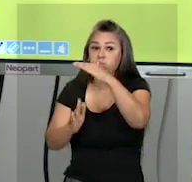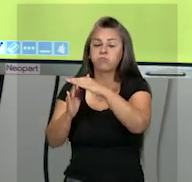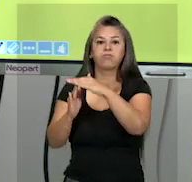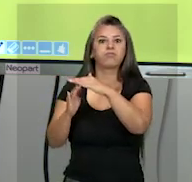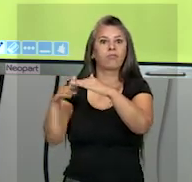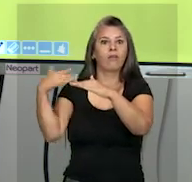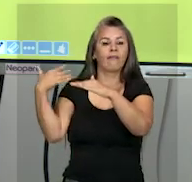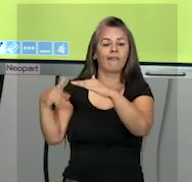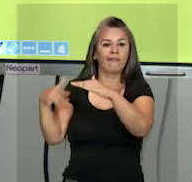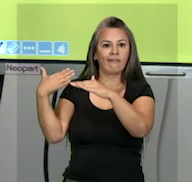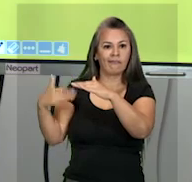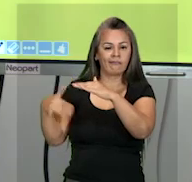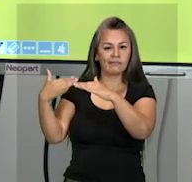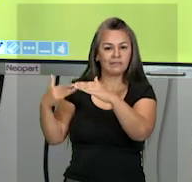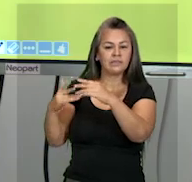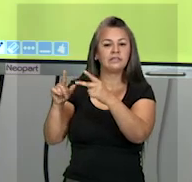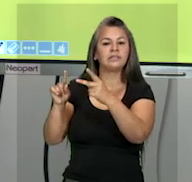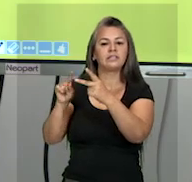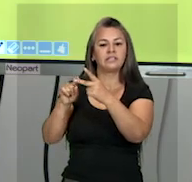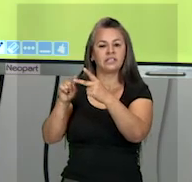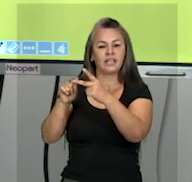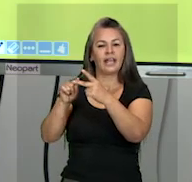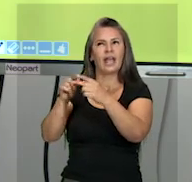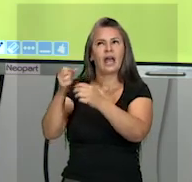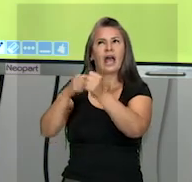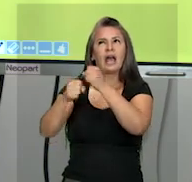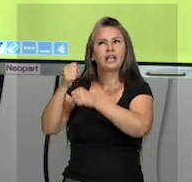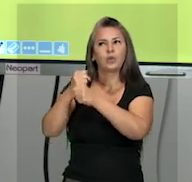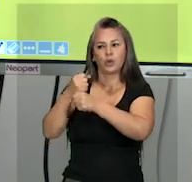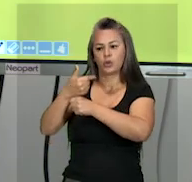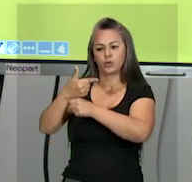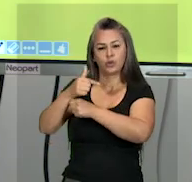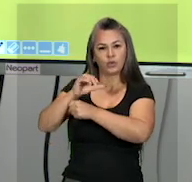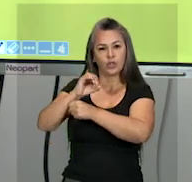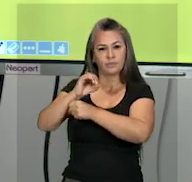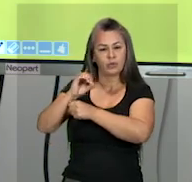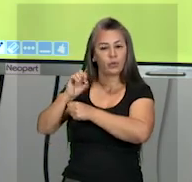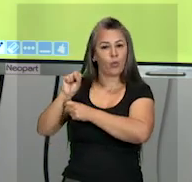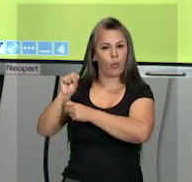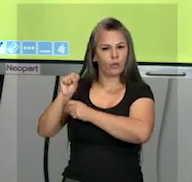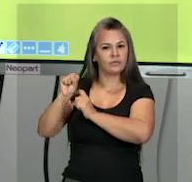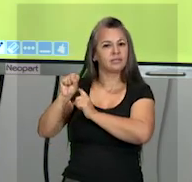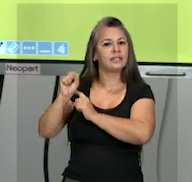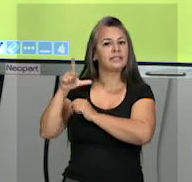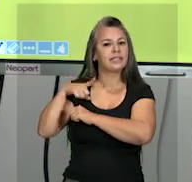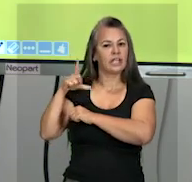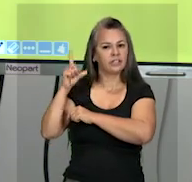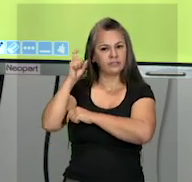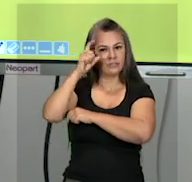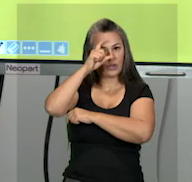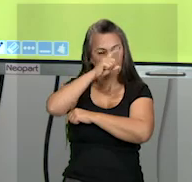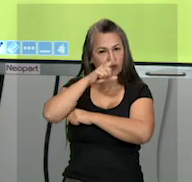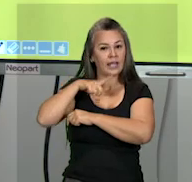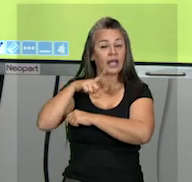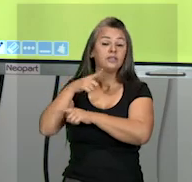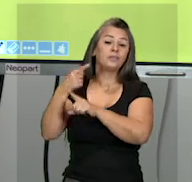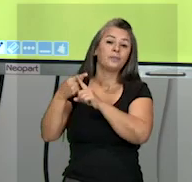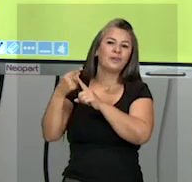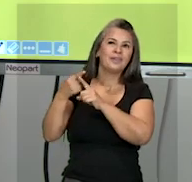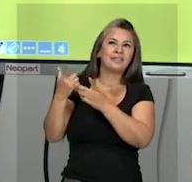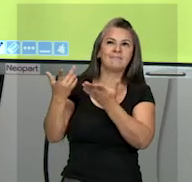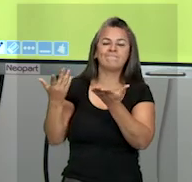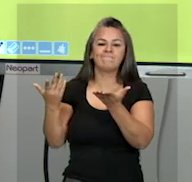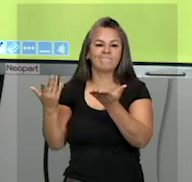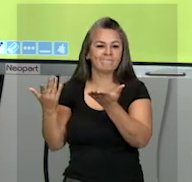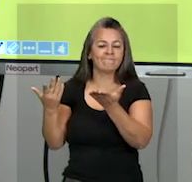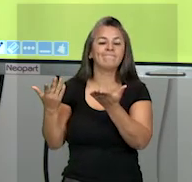econômico também. O Japão já tem, desde 2008, o Japão está com uma certa dificuldade de crescer economicamente. Eles estão meio estagnados, enquanto